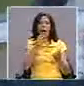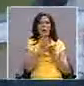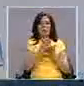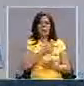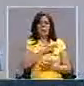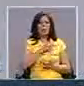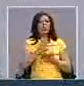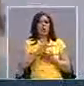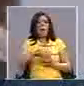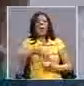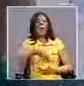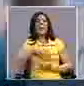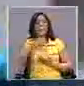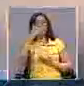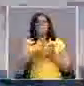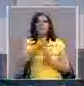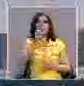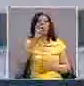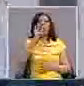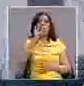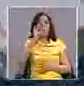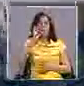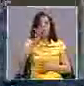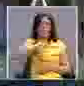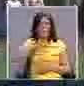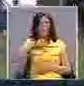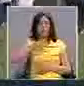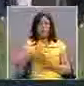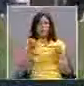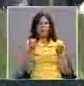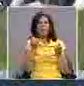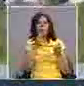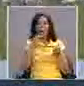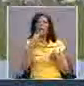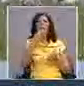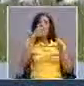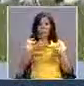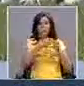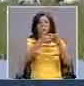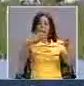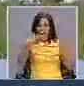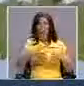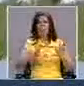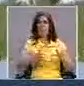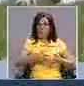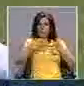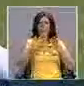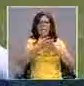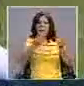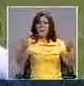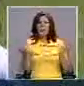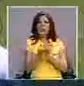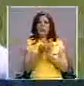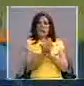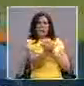e empresas. A ideia partiu da Confederação Portuguesa de Yoga, que garante que há resultados. Temos muito mais estudantes a procurar-nos, não